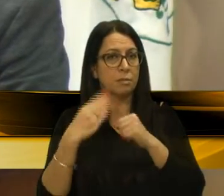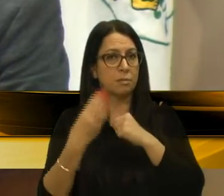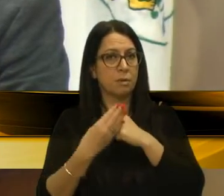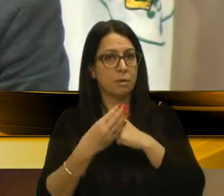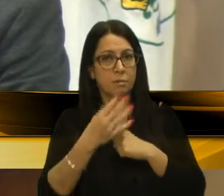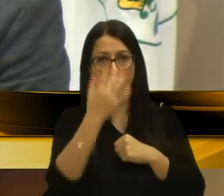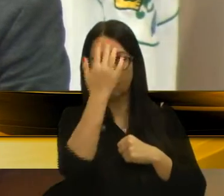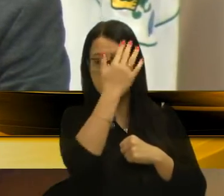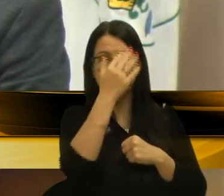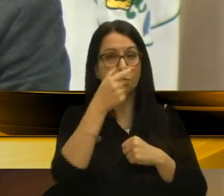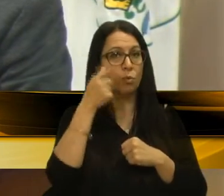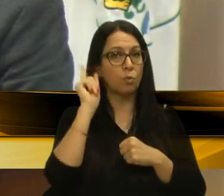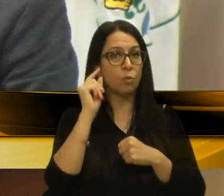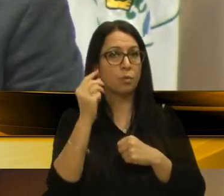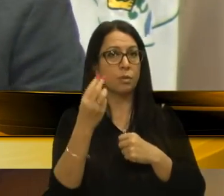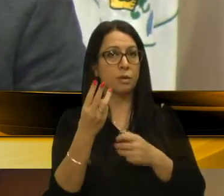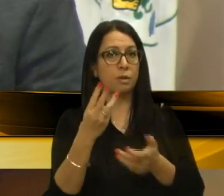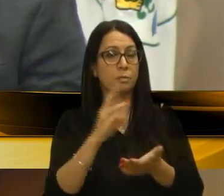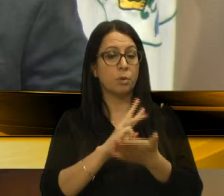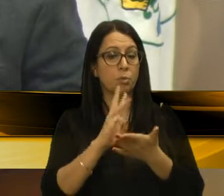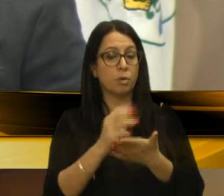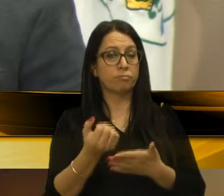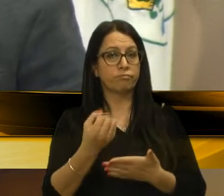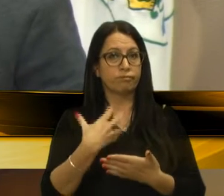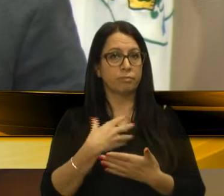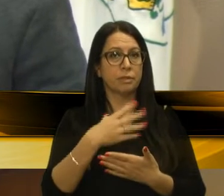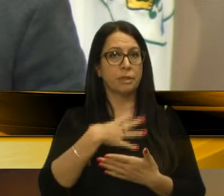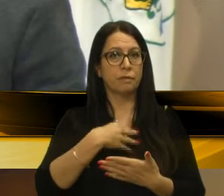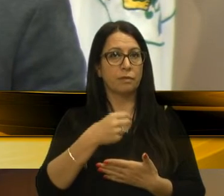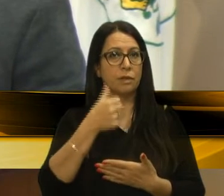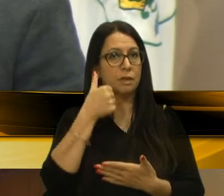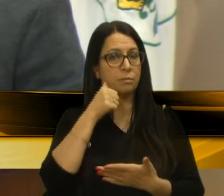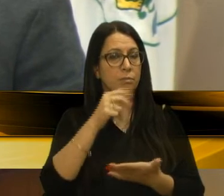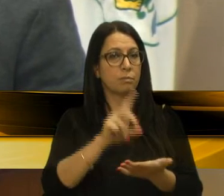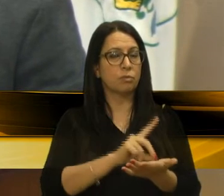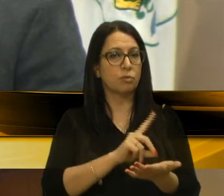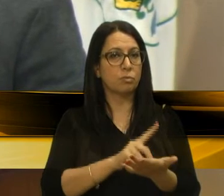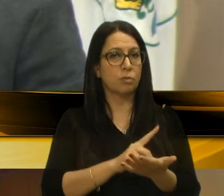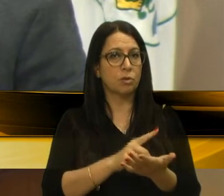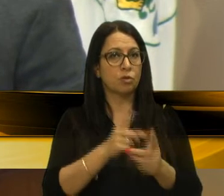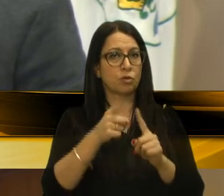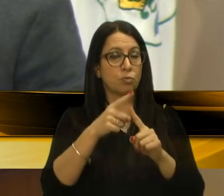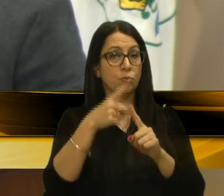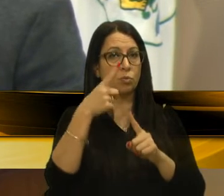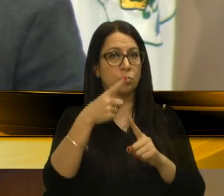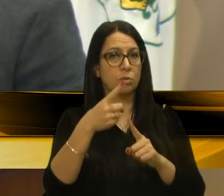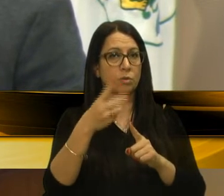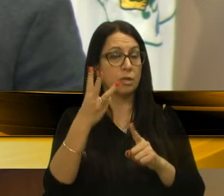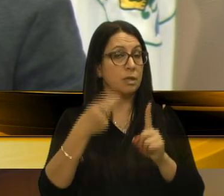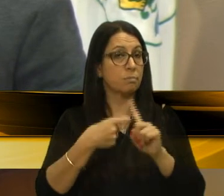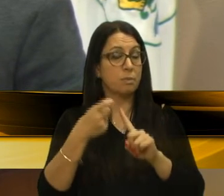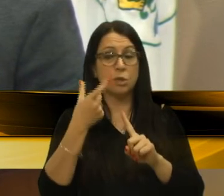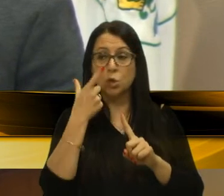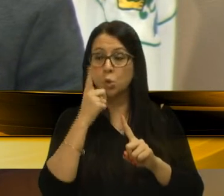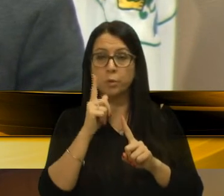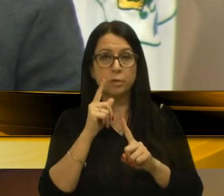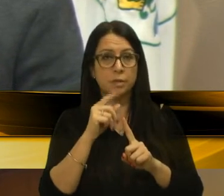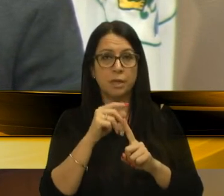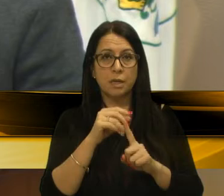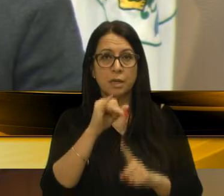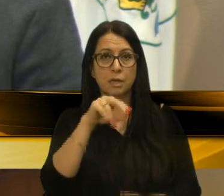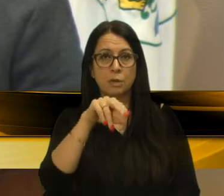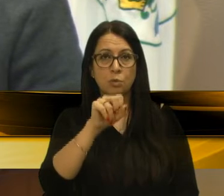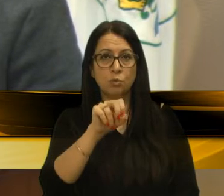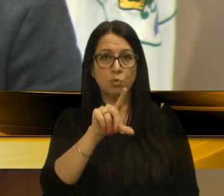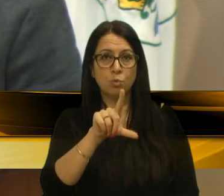um desafio ontem à noite é que tenha filha diabética tipo 13 meses que não conseguem receber insulina de acção